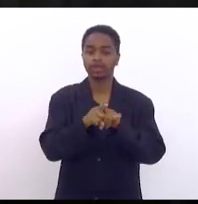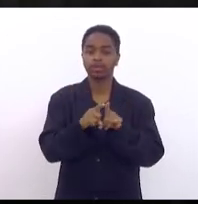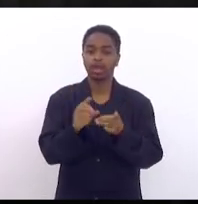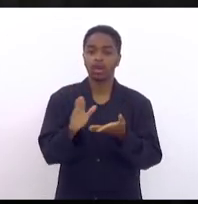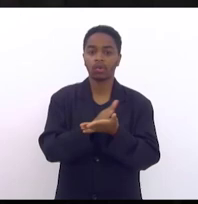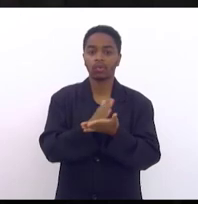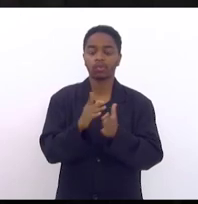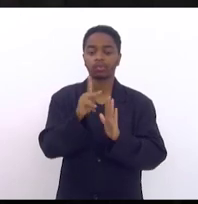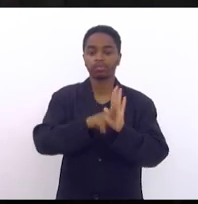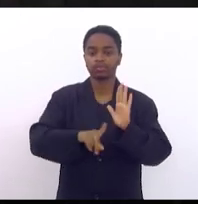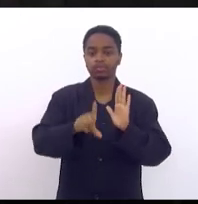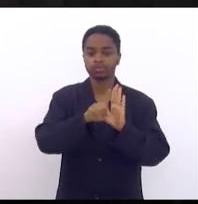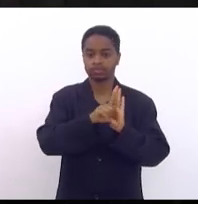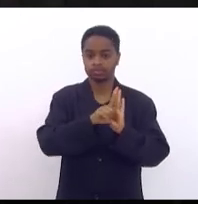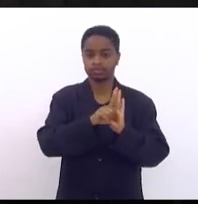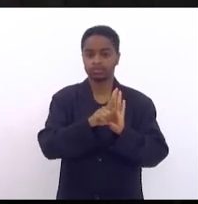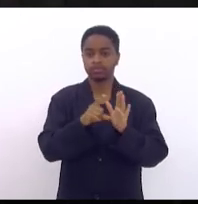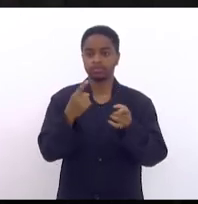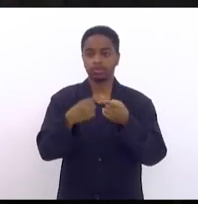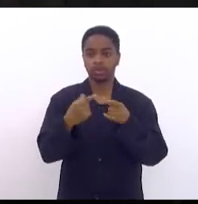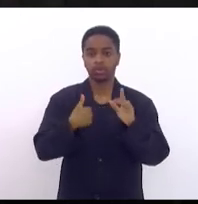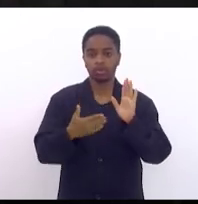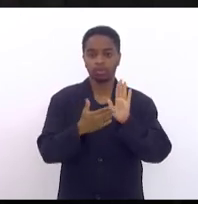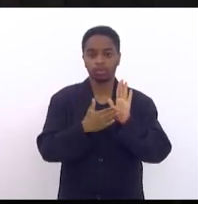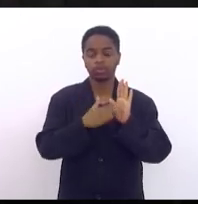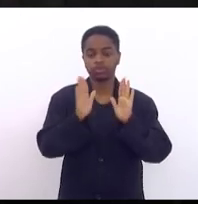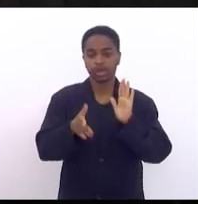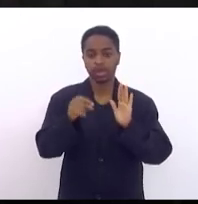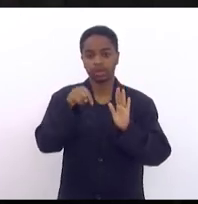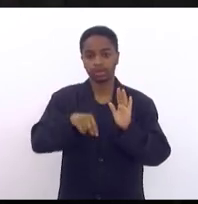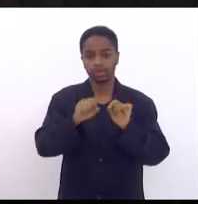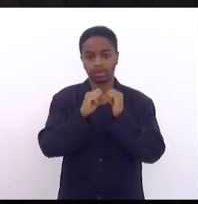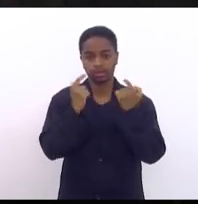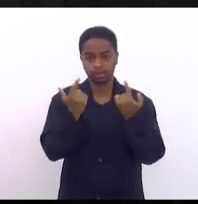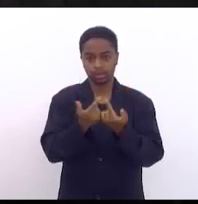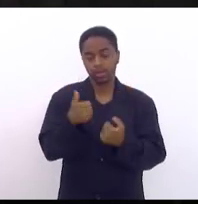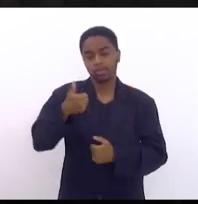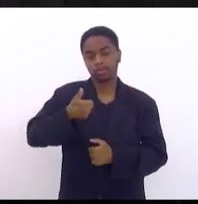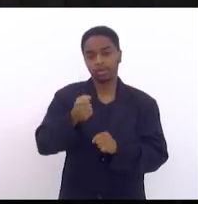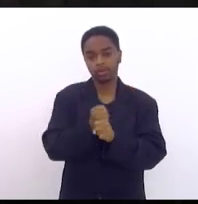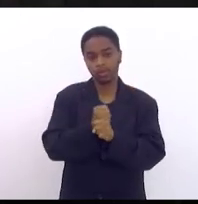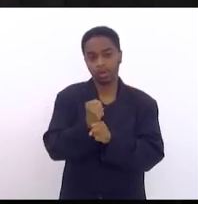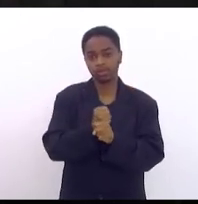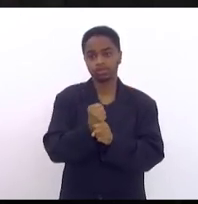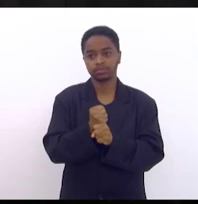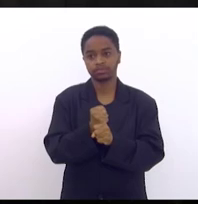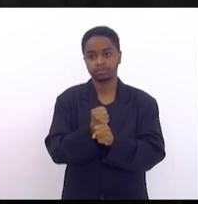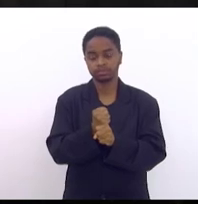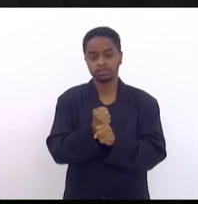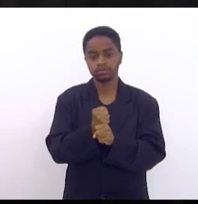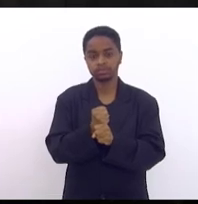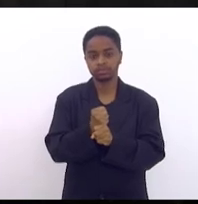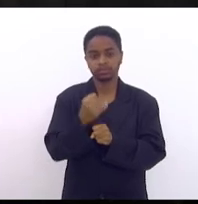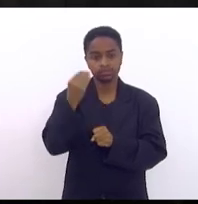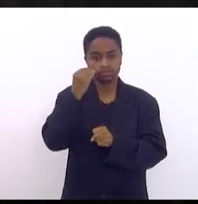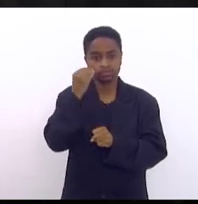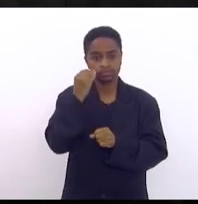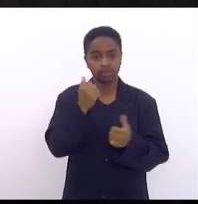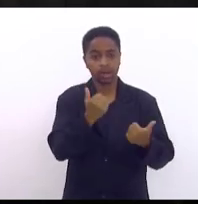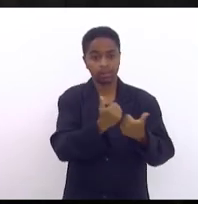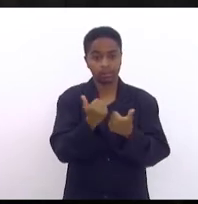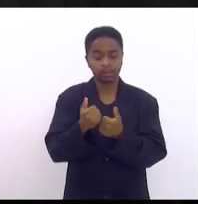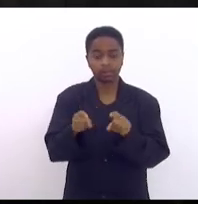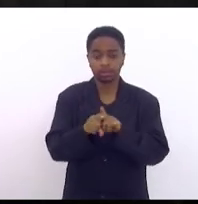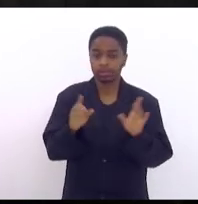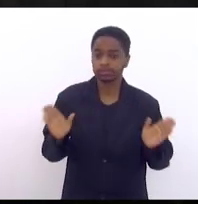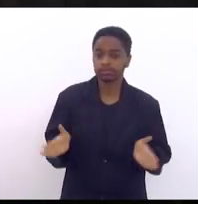projetos de lei, Tia Ju, que eu já propus nesta casa, neste primeiro ano de mandato, para fortalecer e